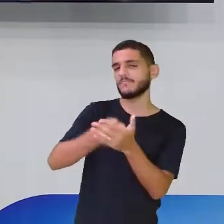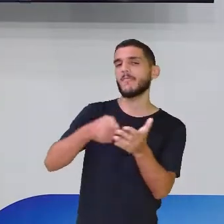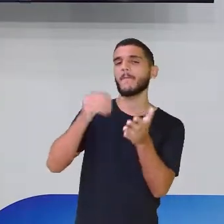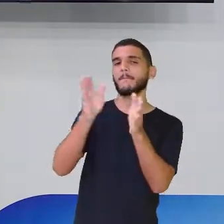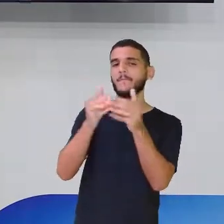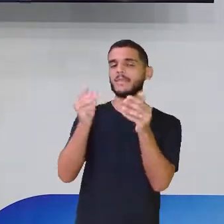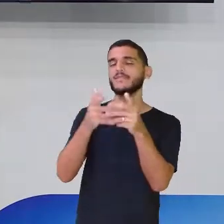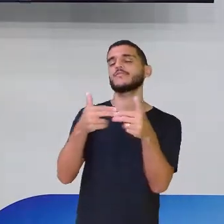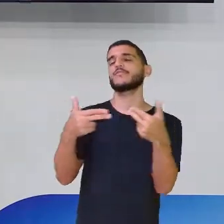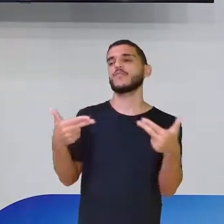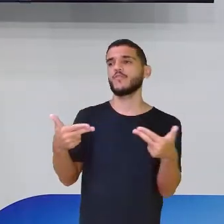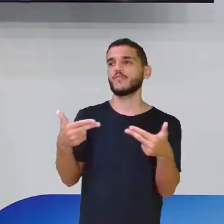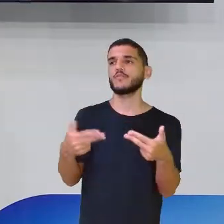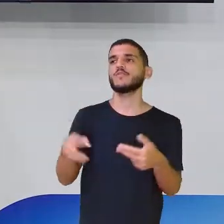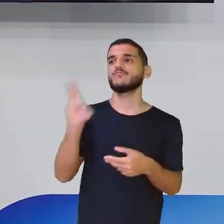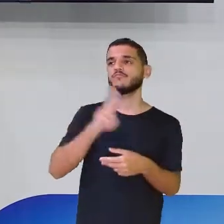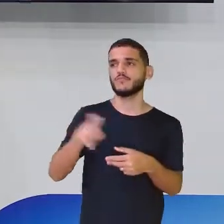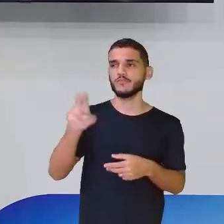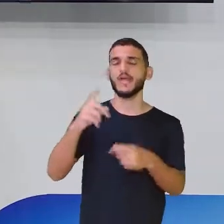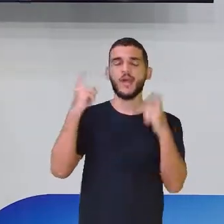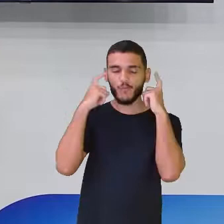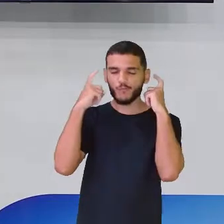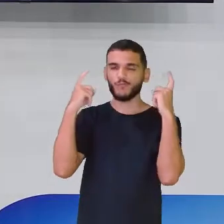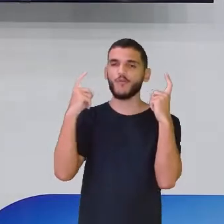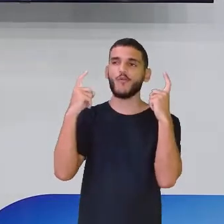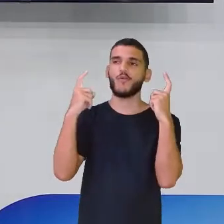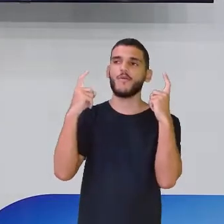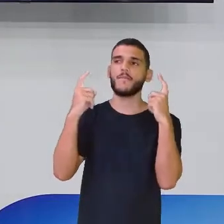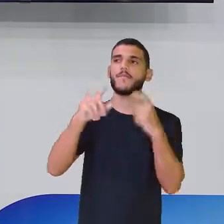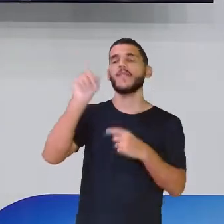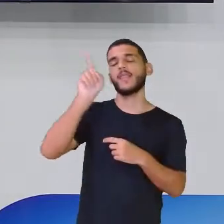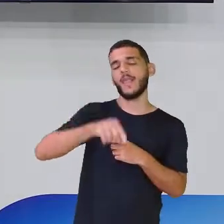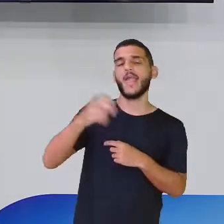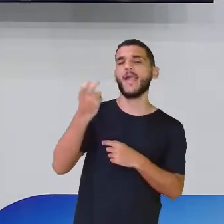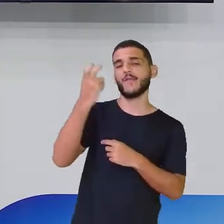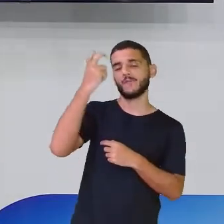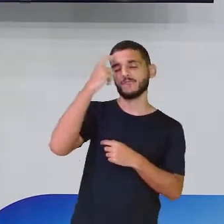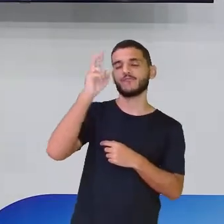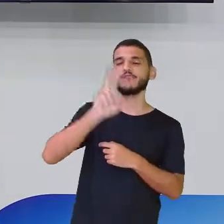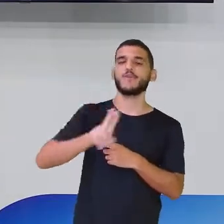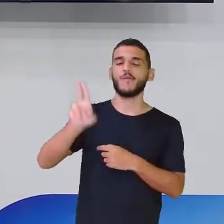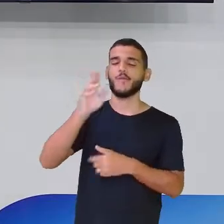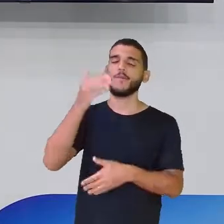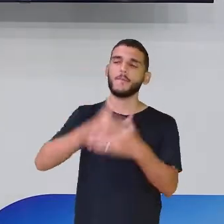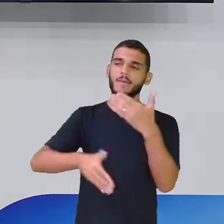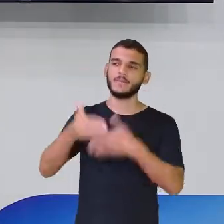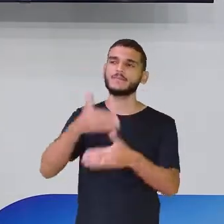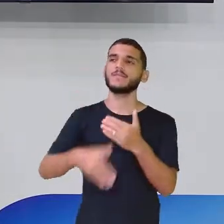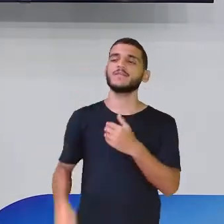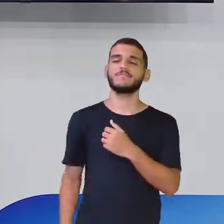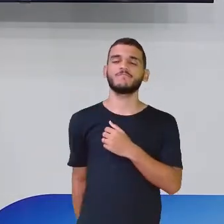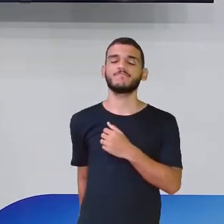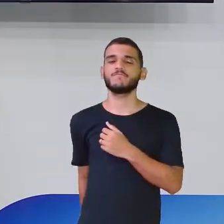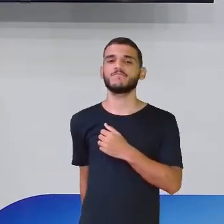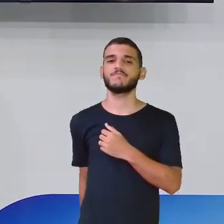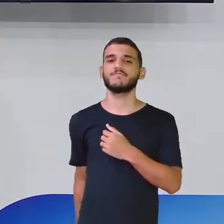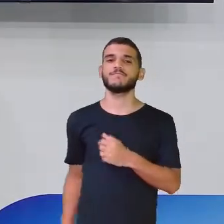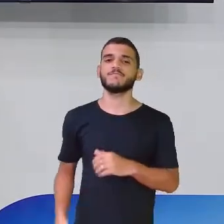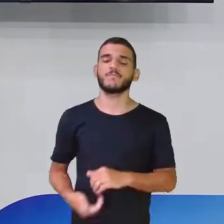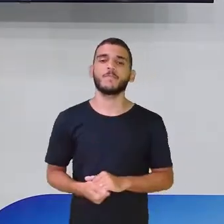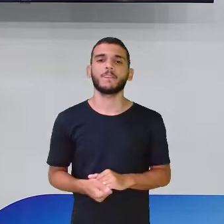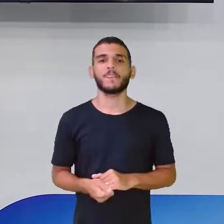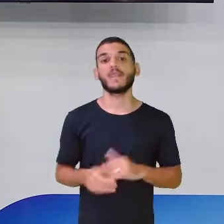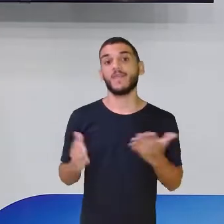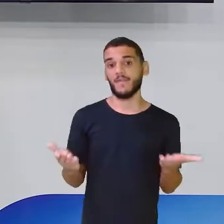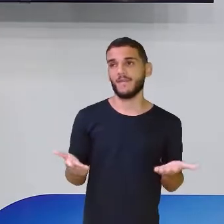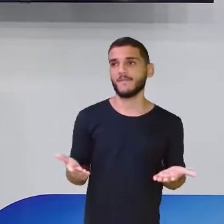ó, é um evento sonoro bem específico e usa a cultura, a cultura fazendo parte. Fazendo parte, sim. Então, muito, porque o evento